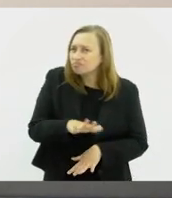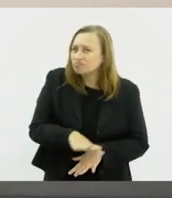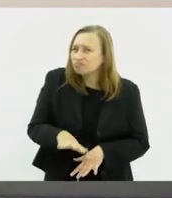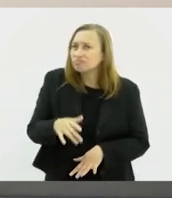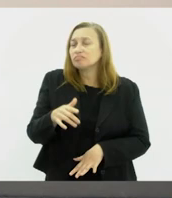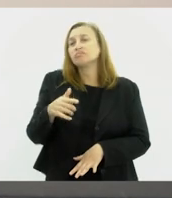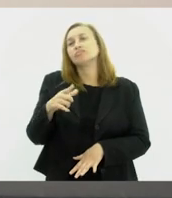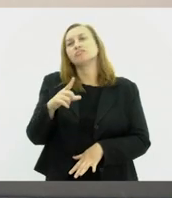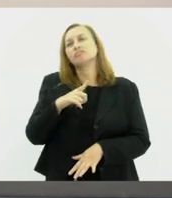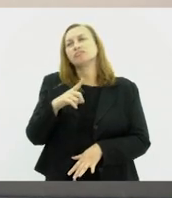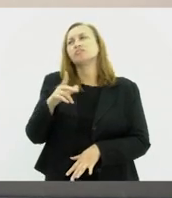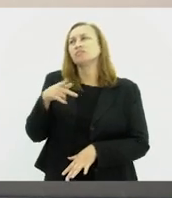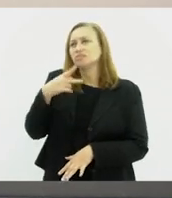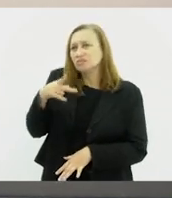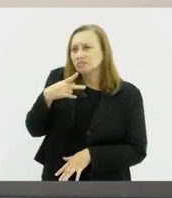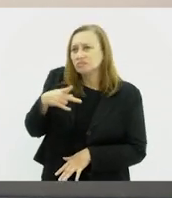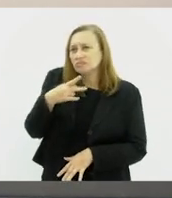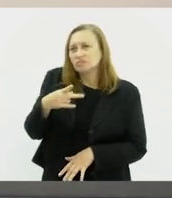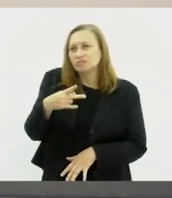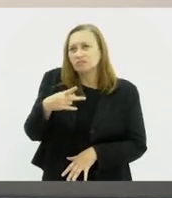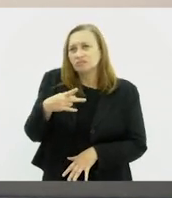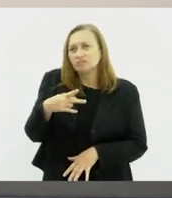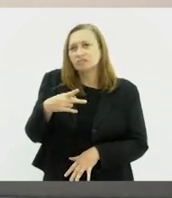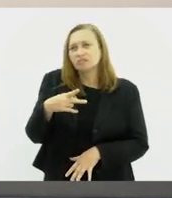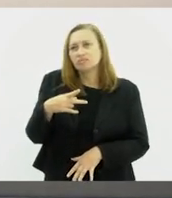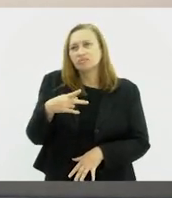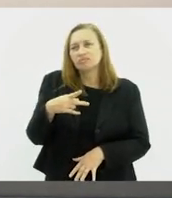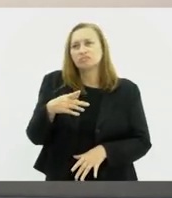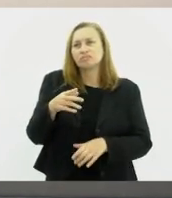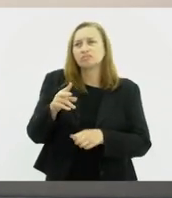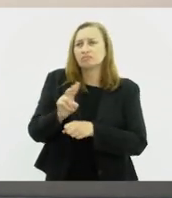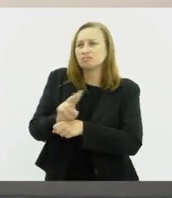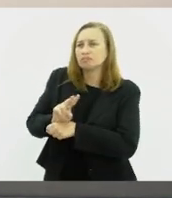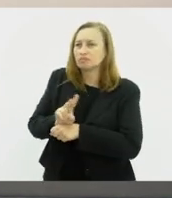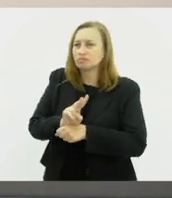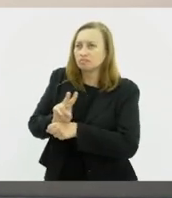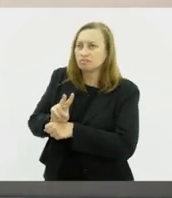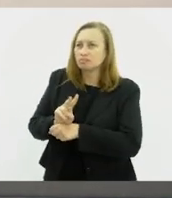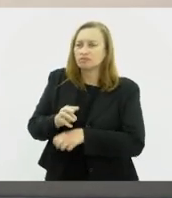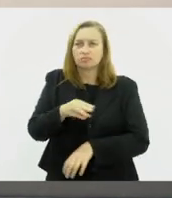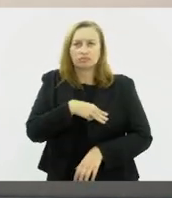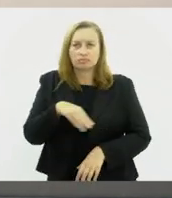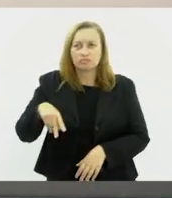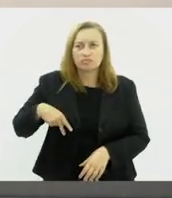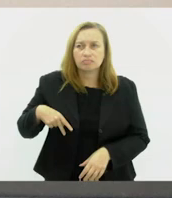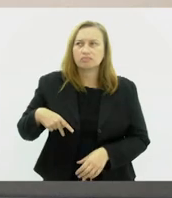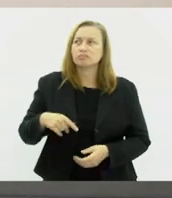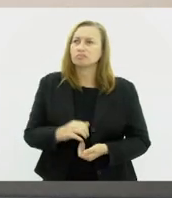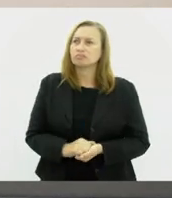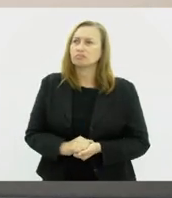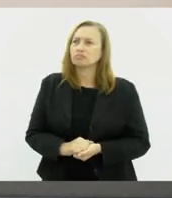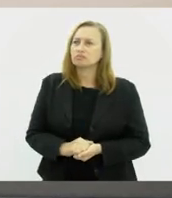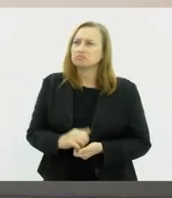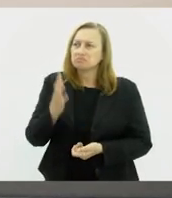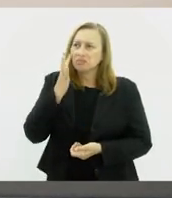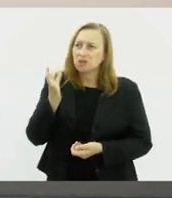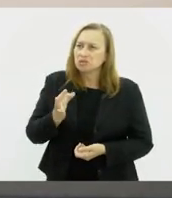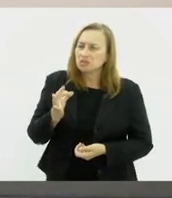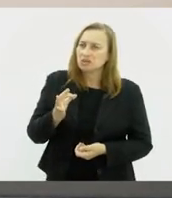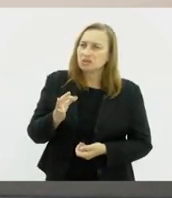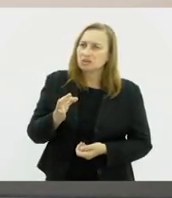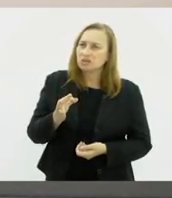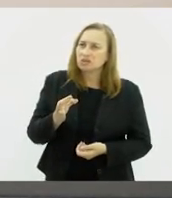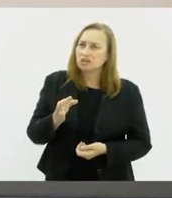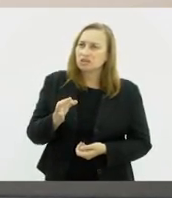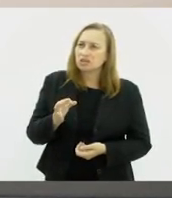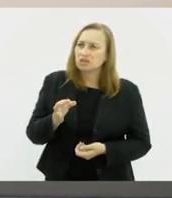teve at como como eu falei a gente tem até como sof monitoramento do contínuo do Ministério Público a gente foi arguido é não sei se o caso que que a que